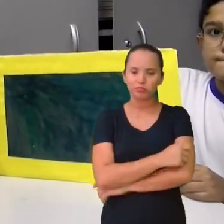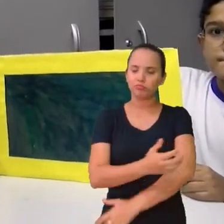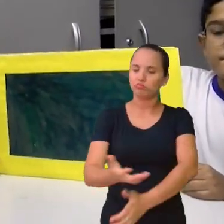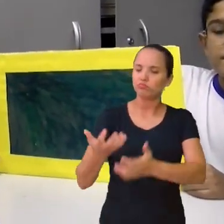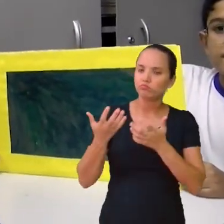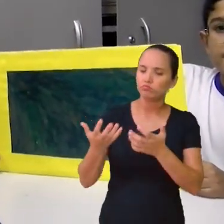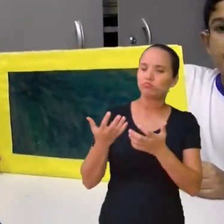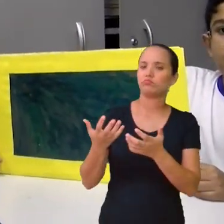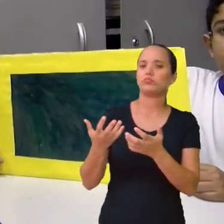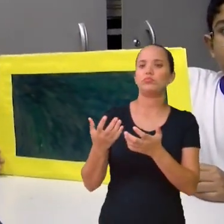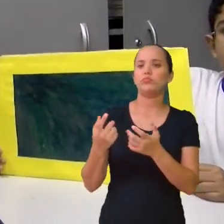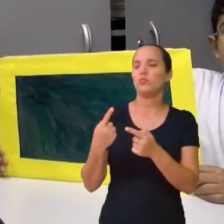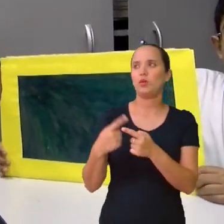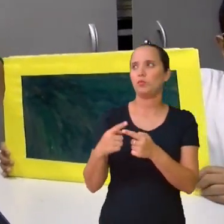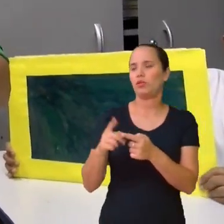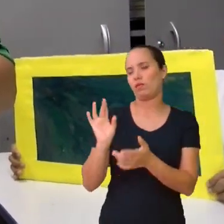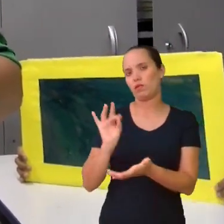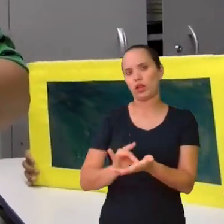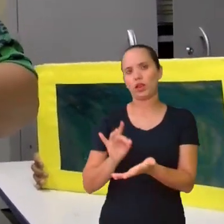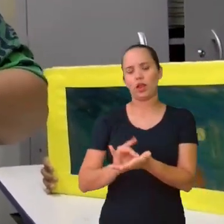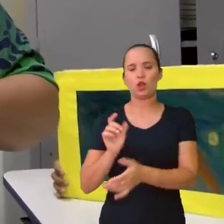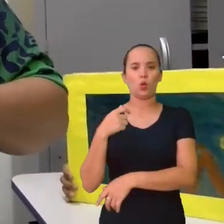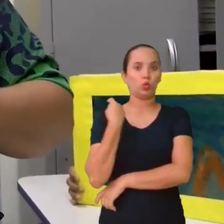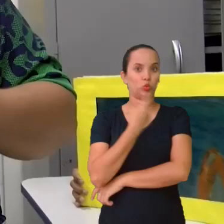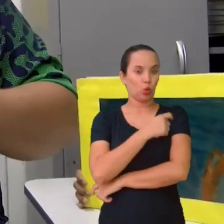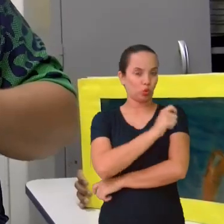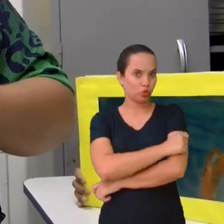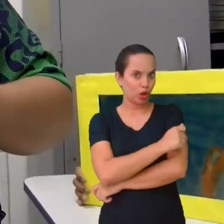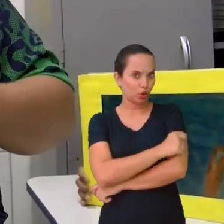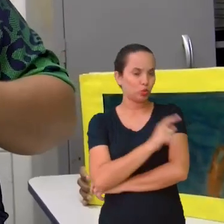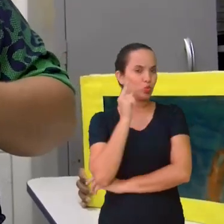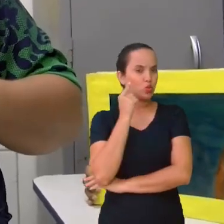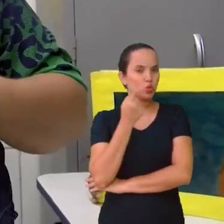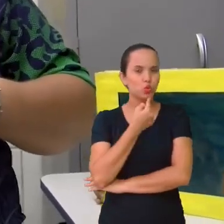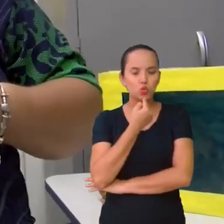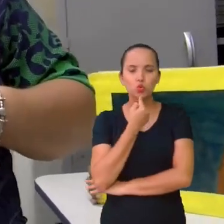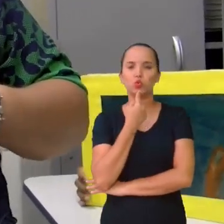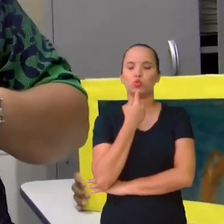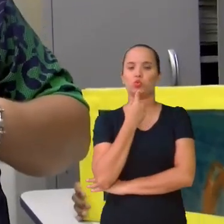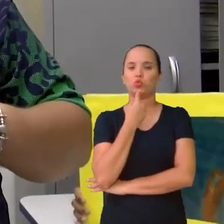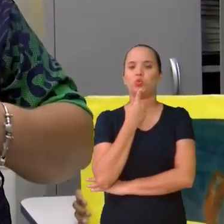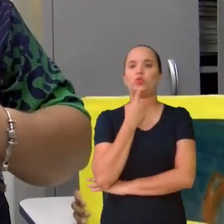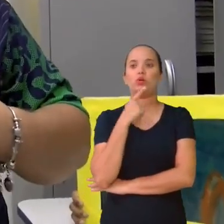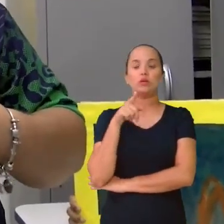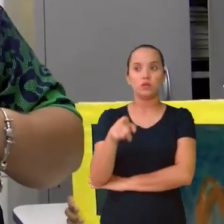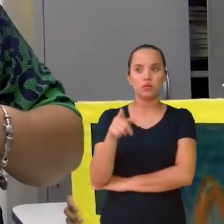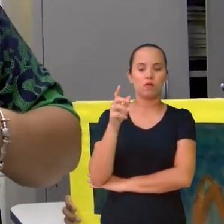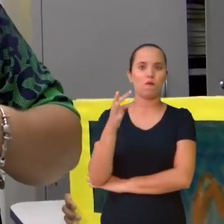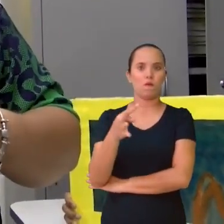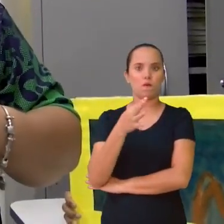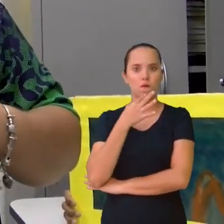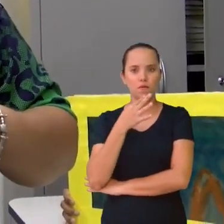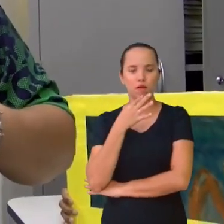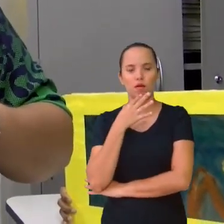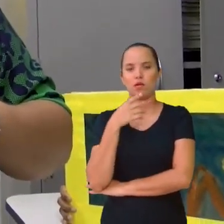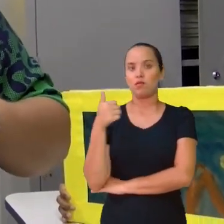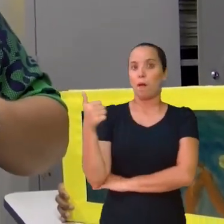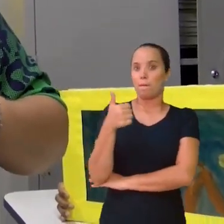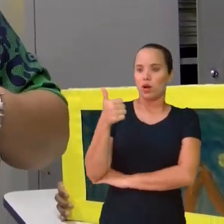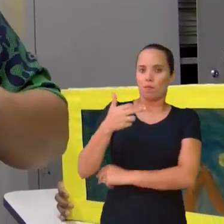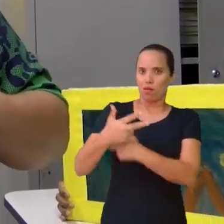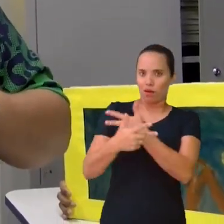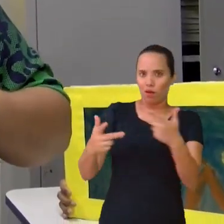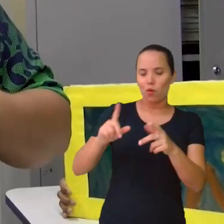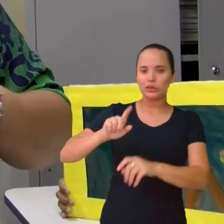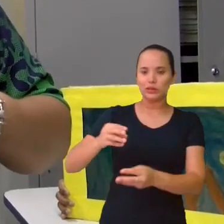nossos estudantes, então, o surdo, quando a gente vai trabalhar com surdo e conhece o surdo, a primeira coisa que ele faz é dar um